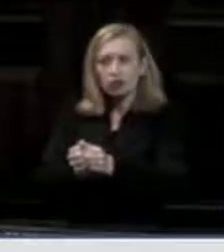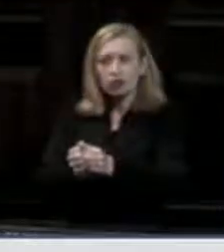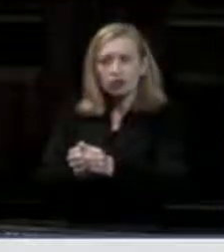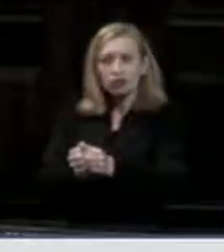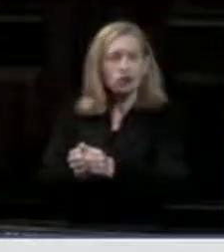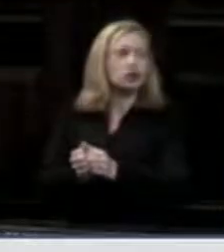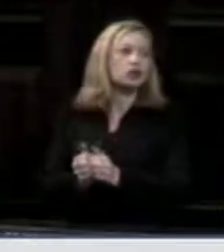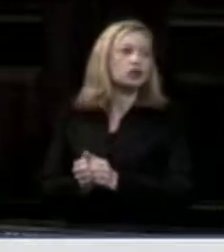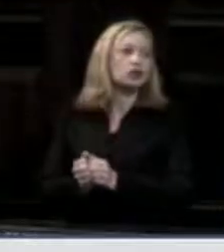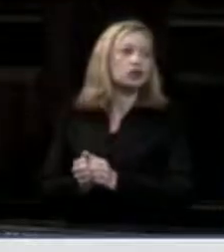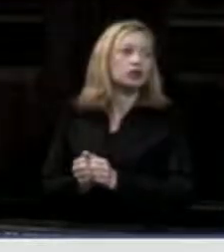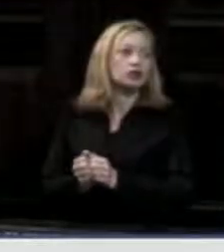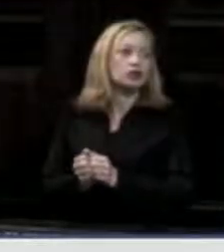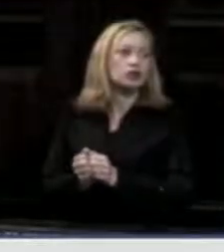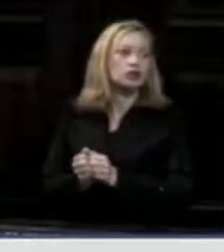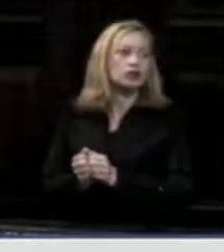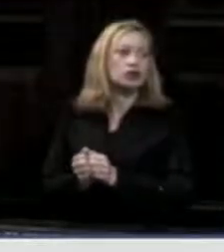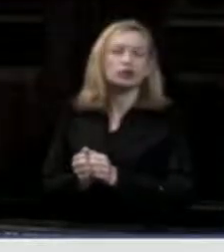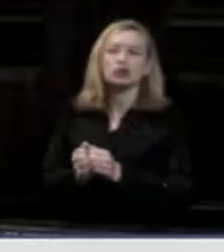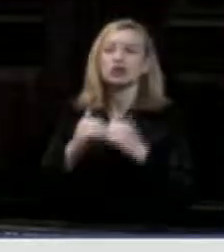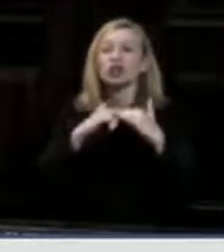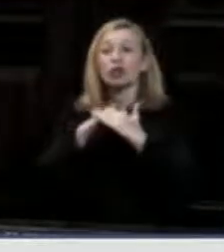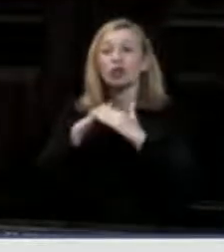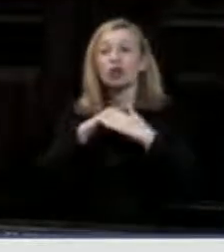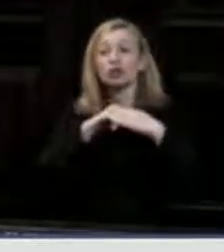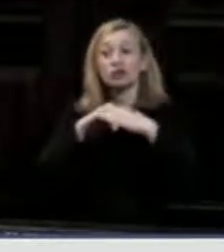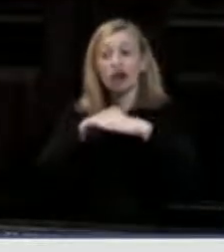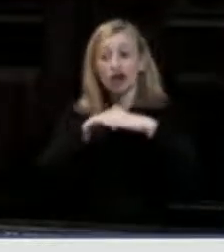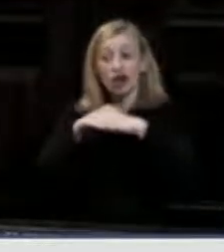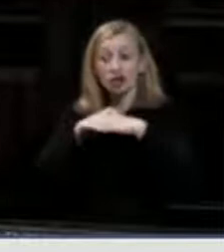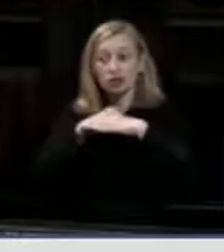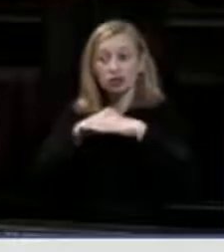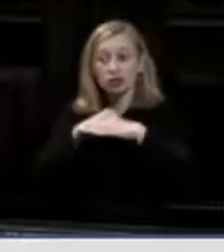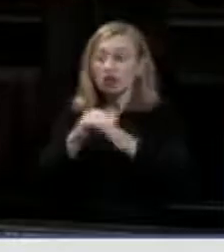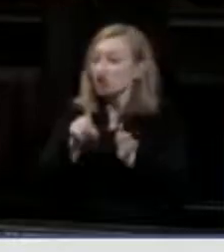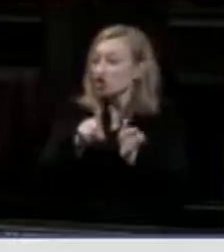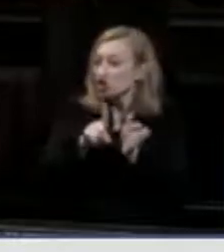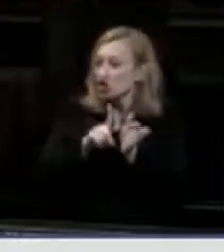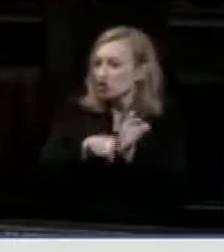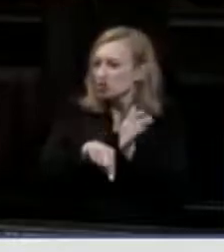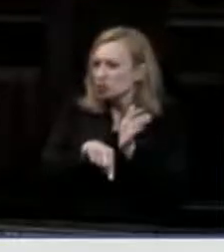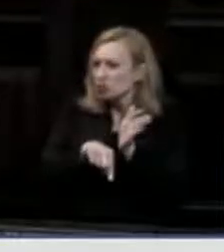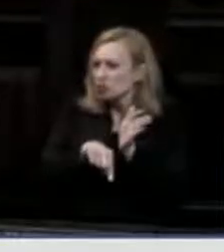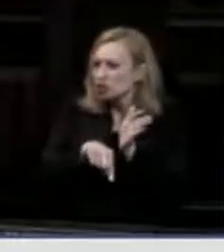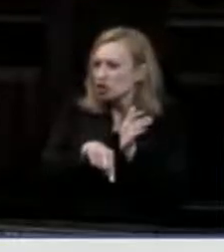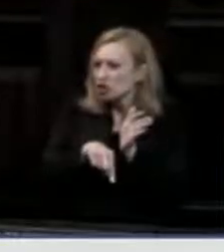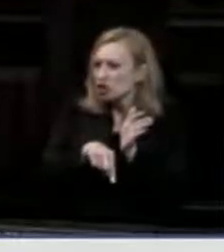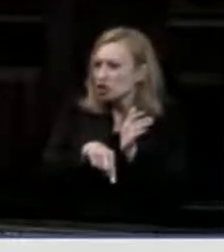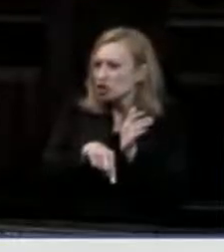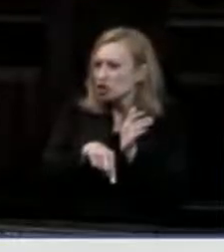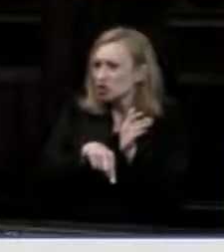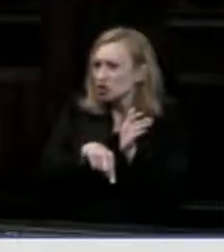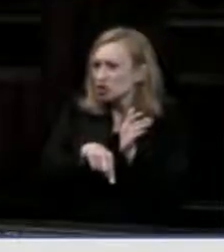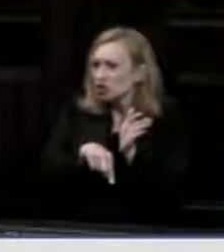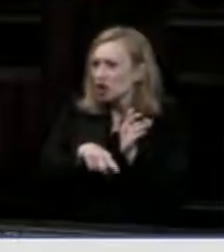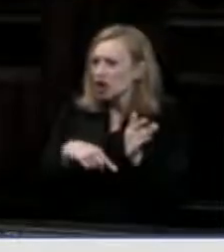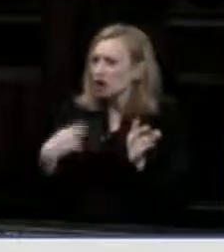distribuindo as nossas riquezas, diminuindo essa concentração de